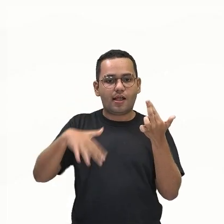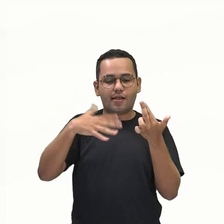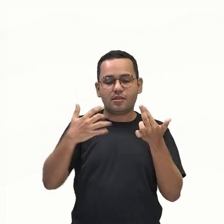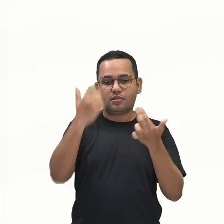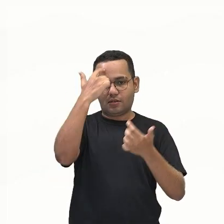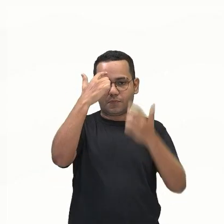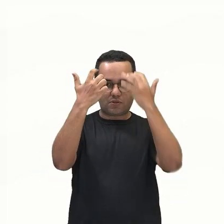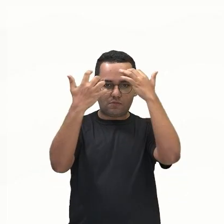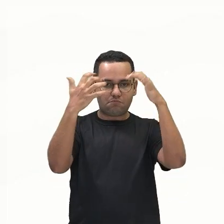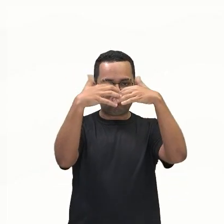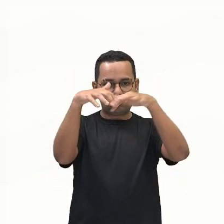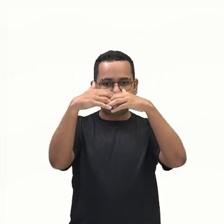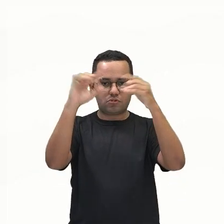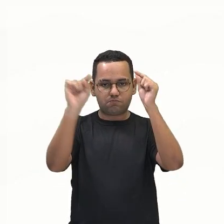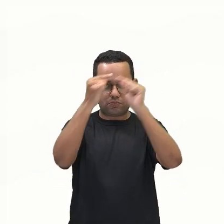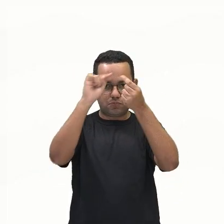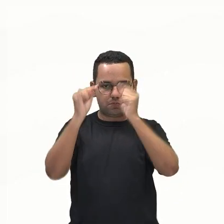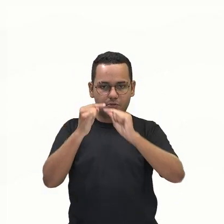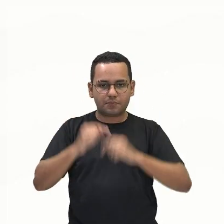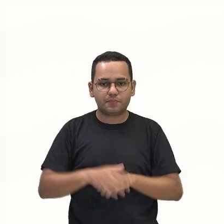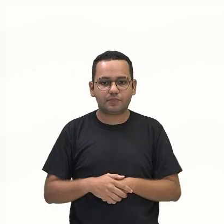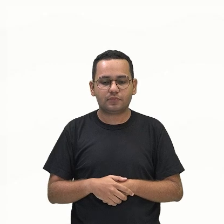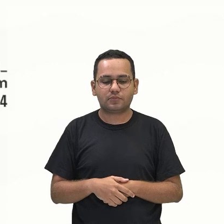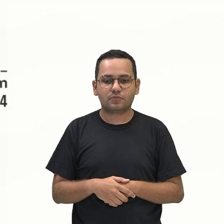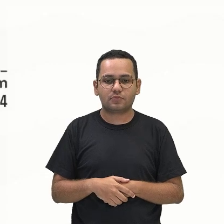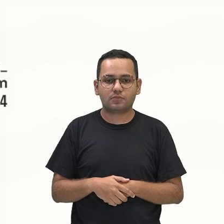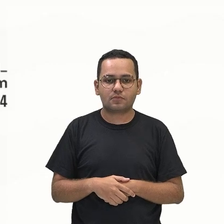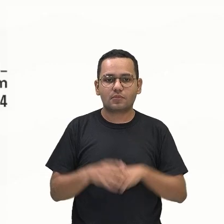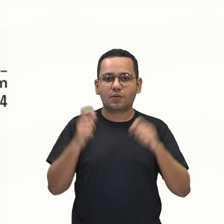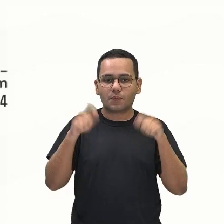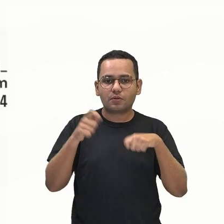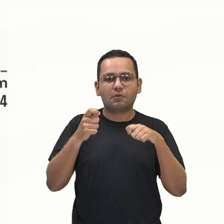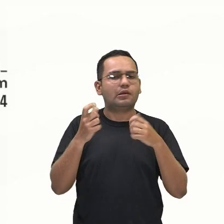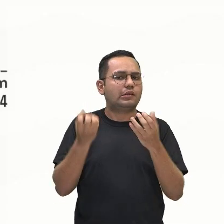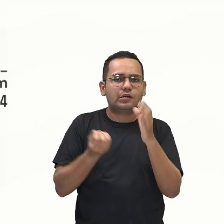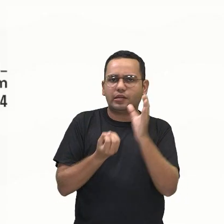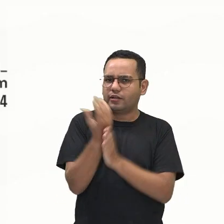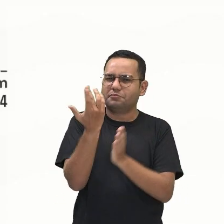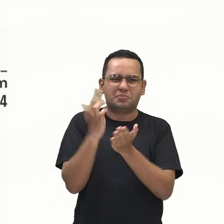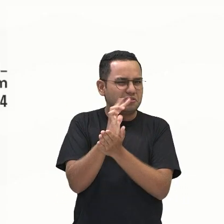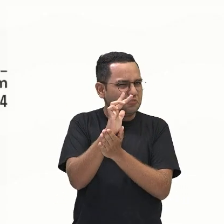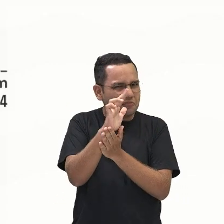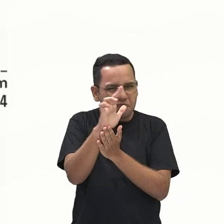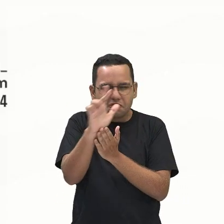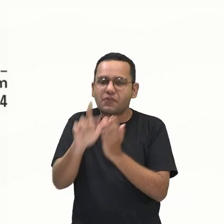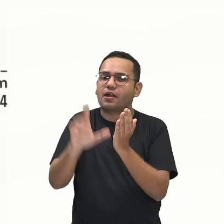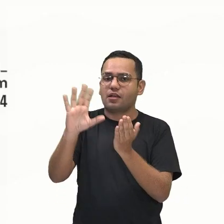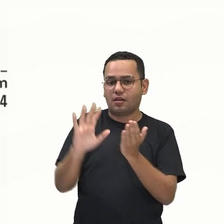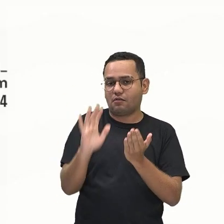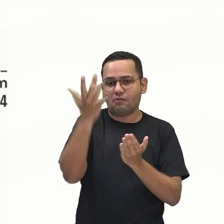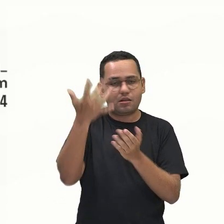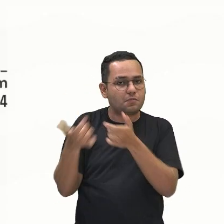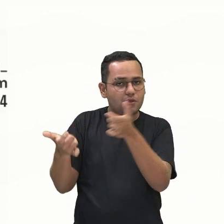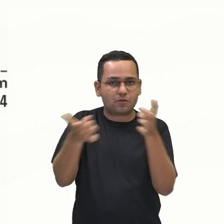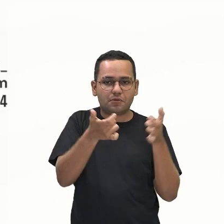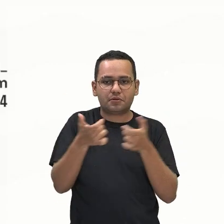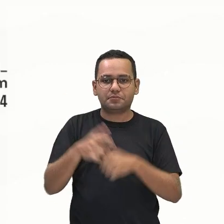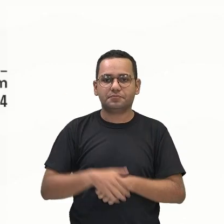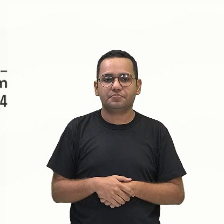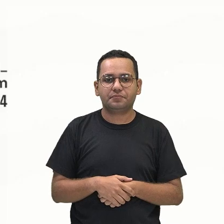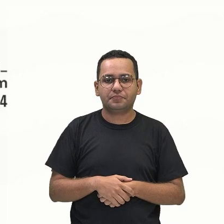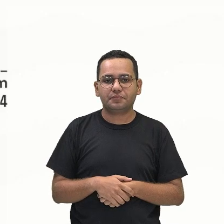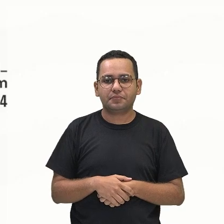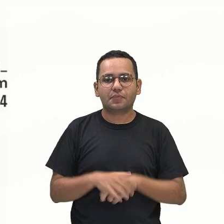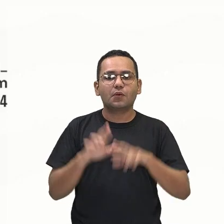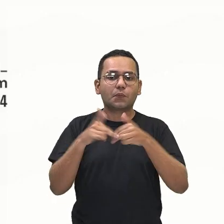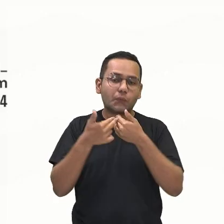das pessoas de modo a possibilitar a criação de novos universos e justamente por esse